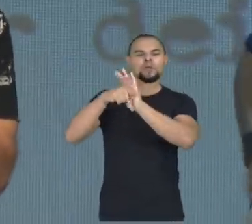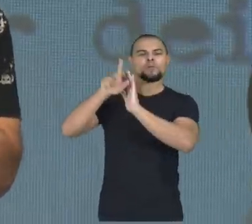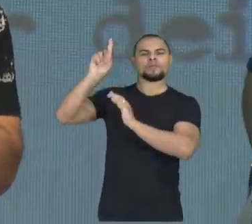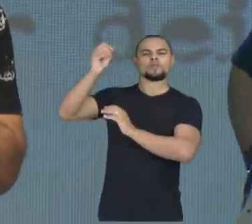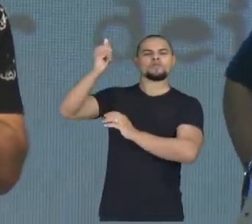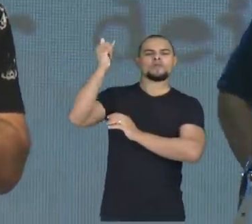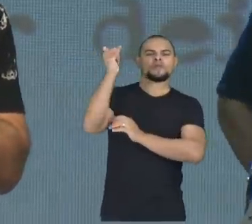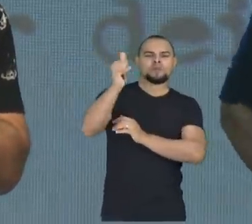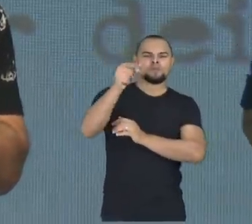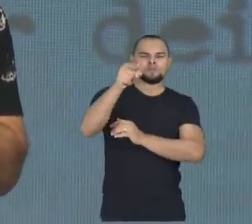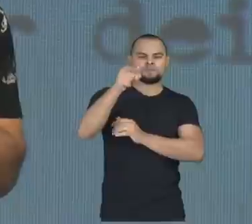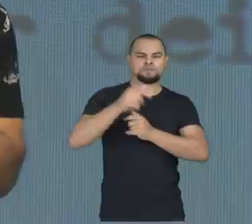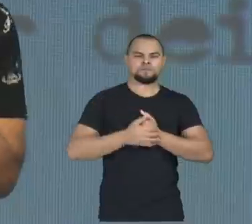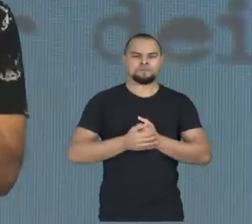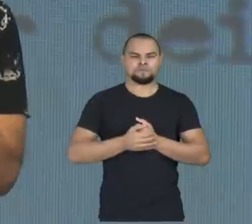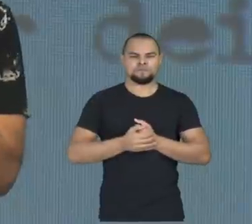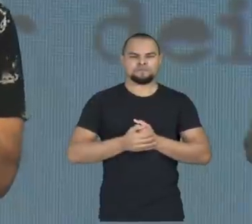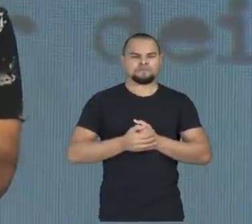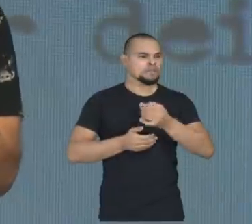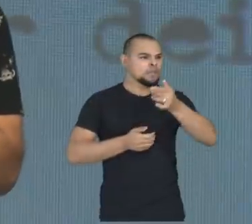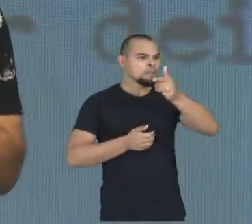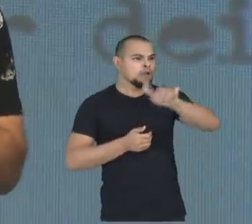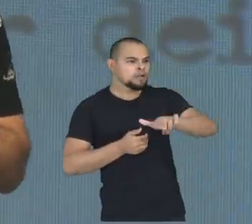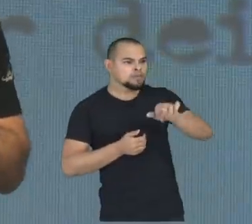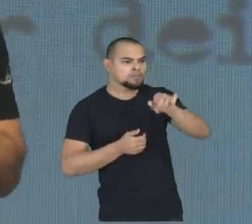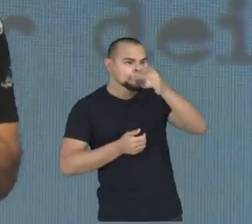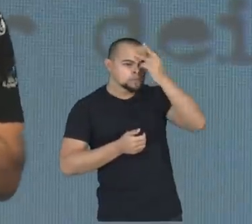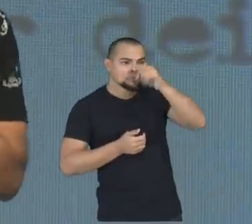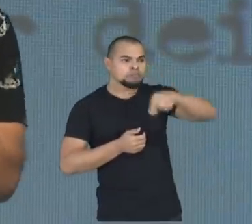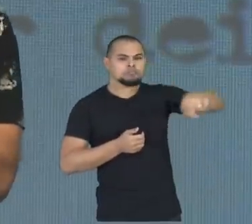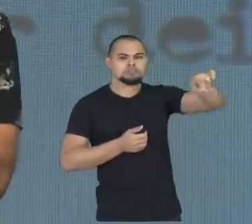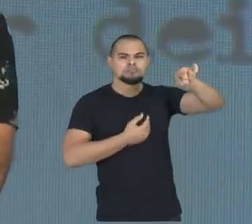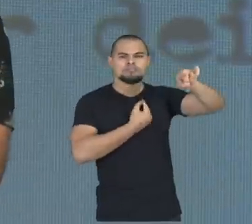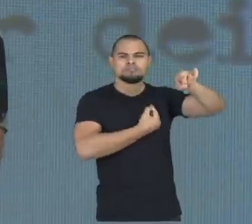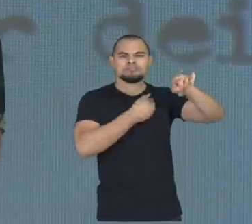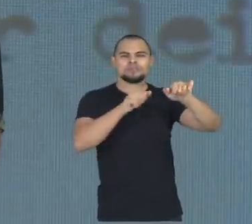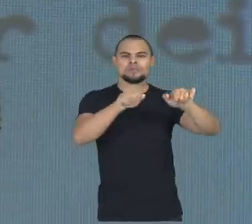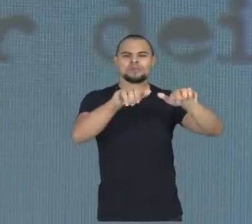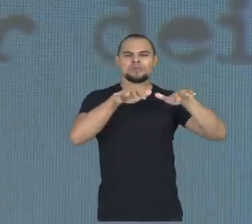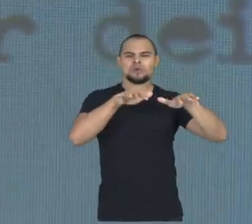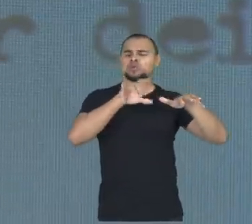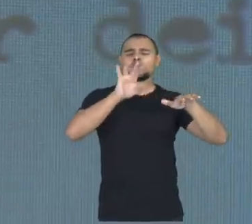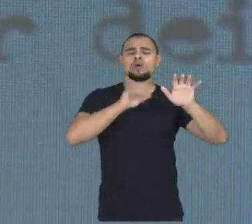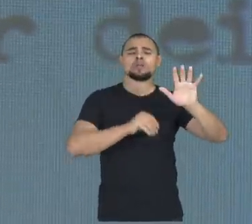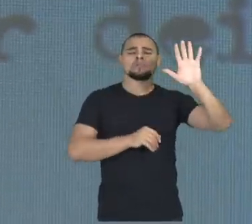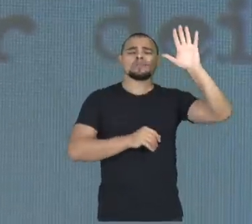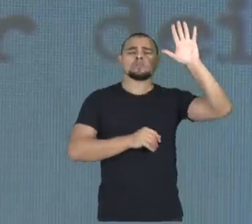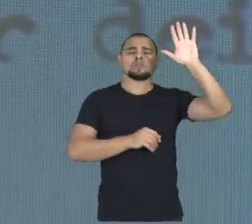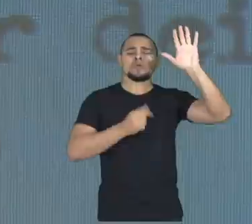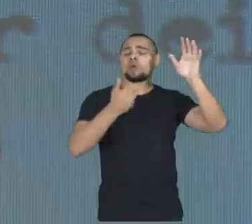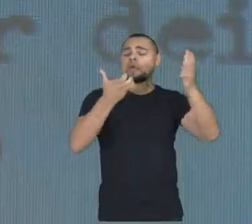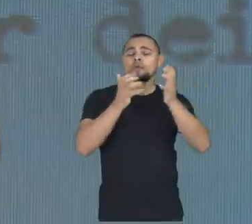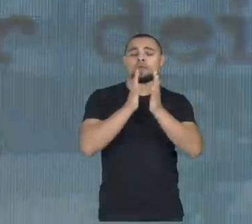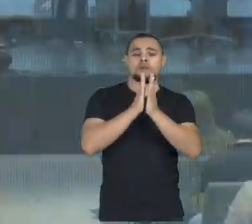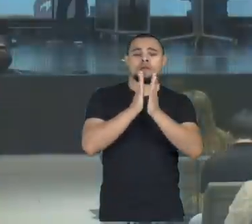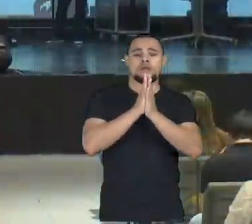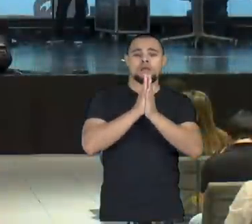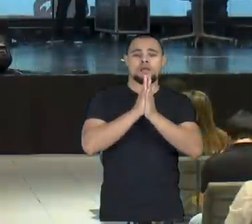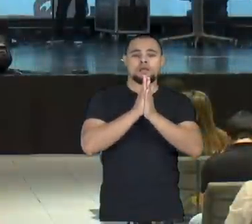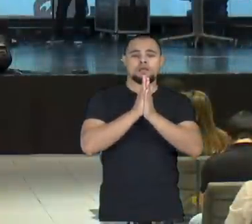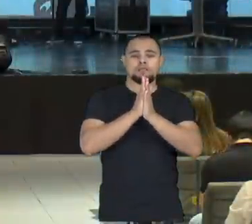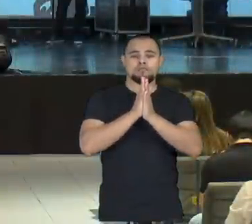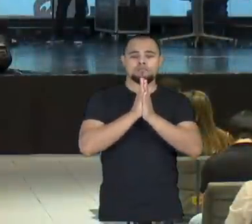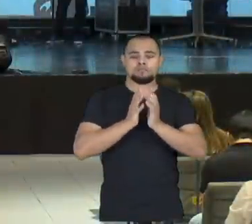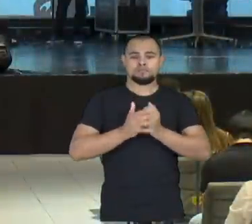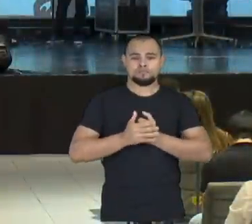que te revelou. Há mais alguém? Hoje? Não tenha vergonha. Apenas levante a sua mão. Só isso. Eu quero só orar por você. Se tem alguém